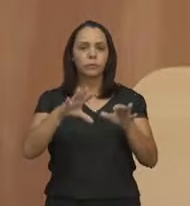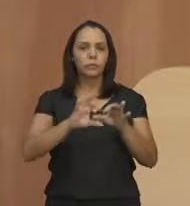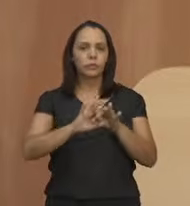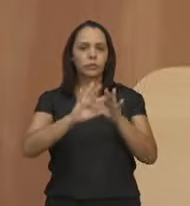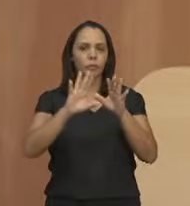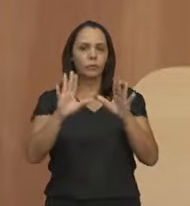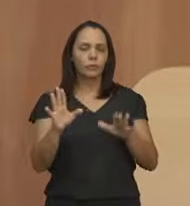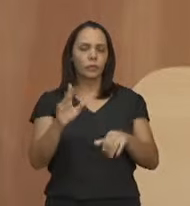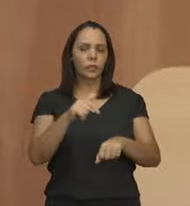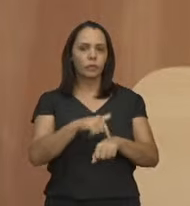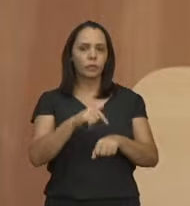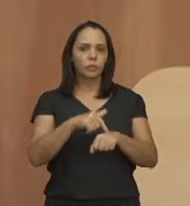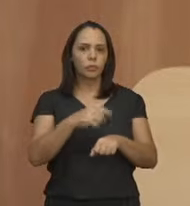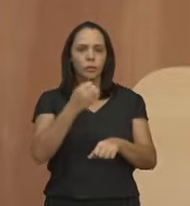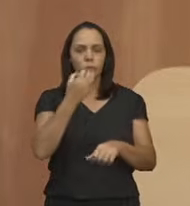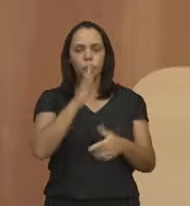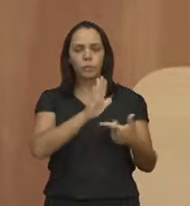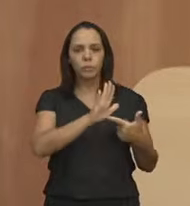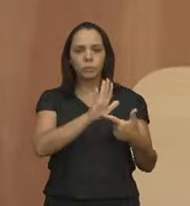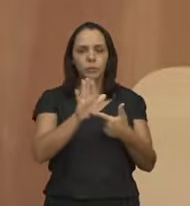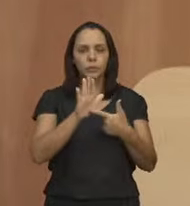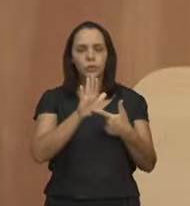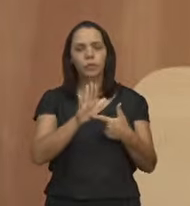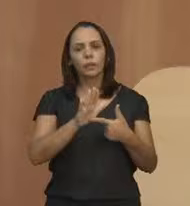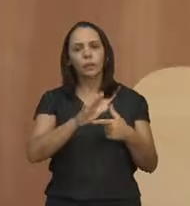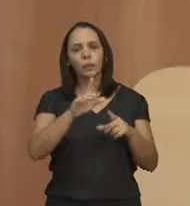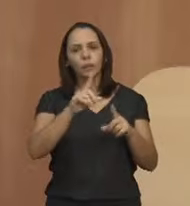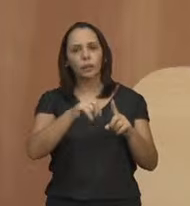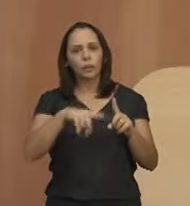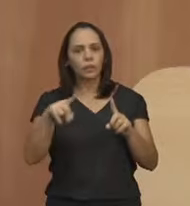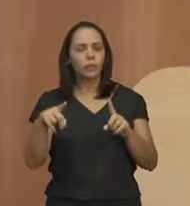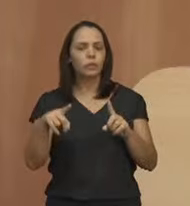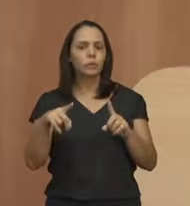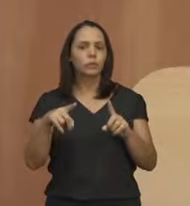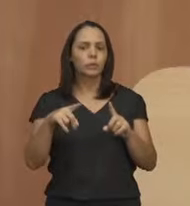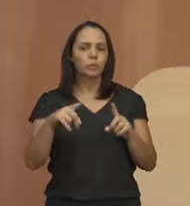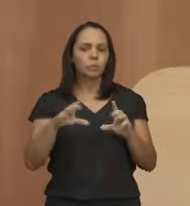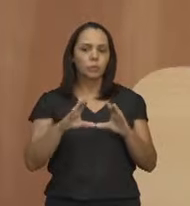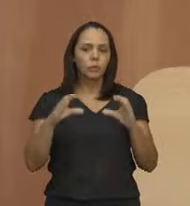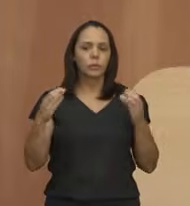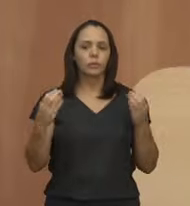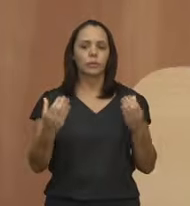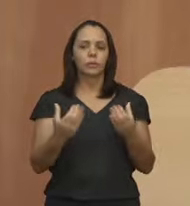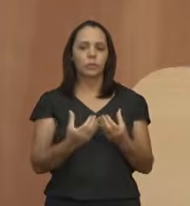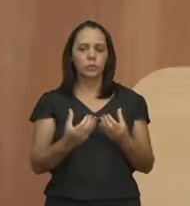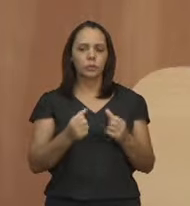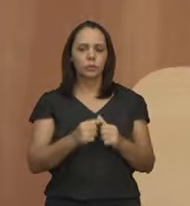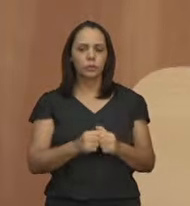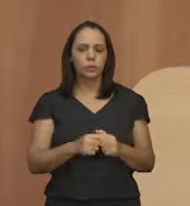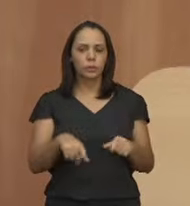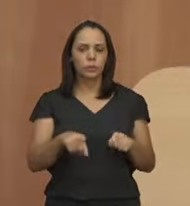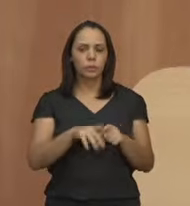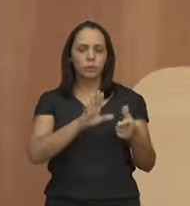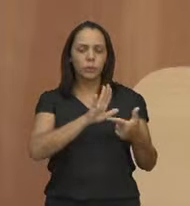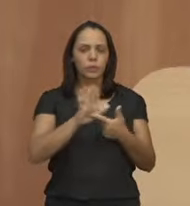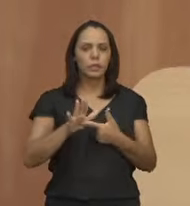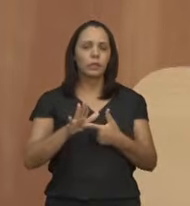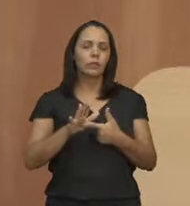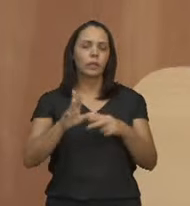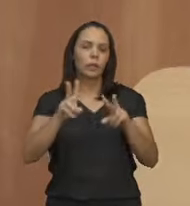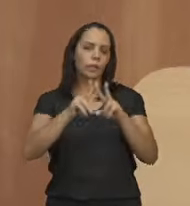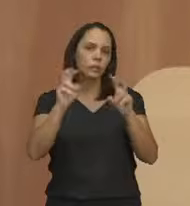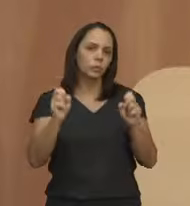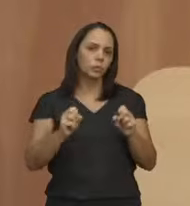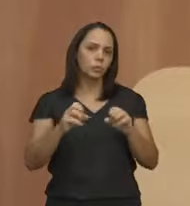tempos em tempos, apresentar esses dados para toda a comunidade, mas sem se furtar, é claro, de abordar assuntos polêmicos, assuntos